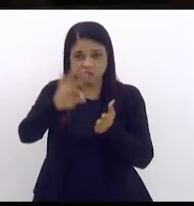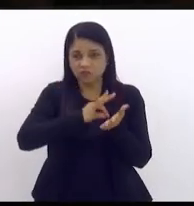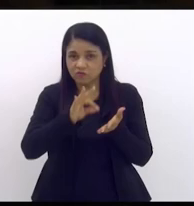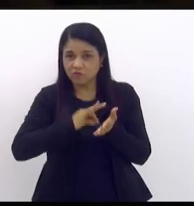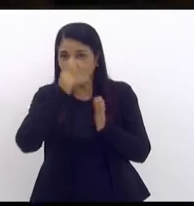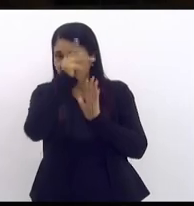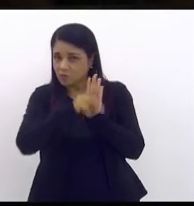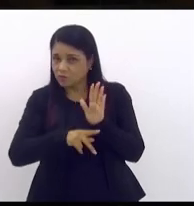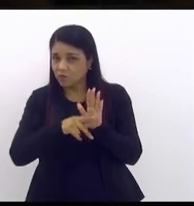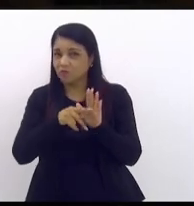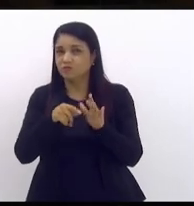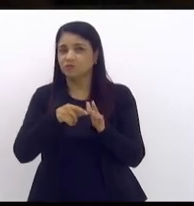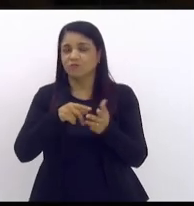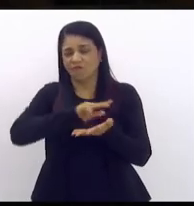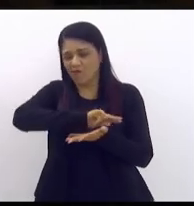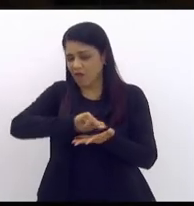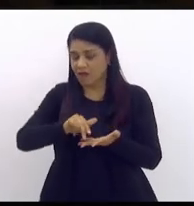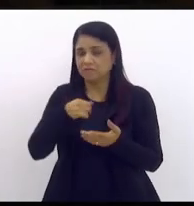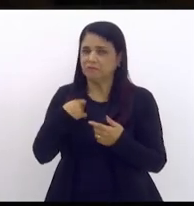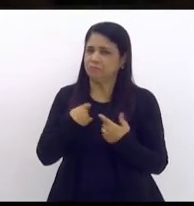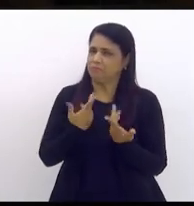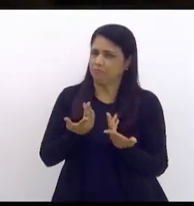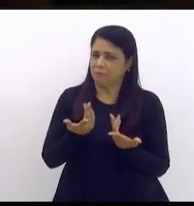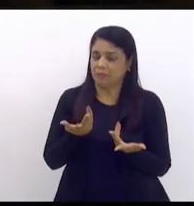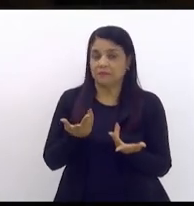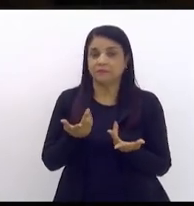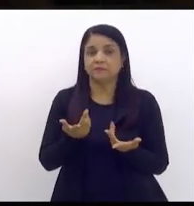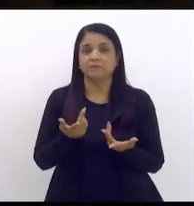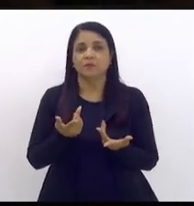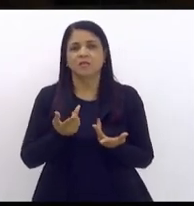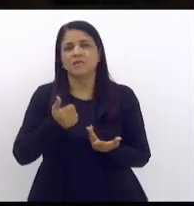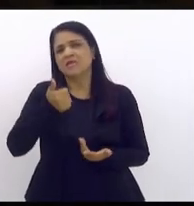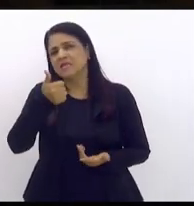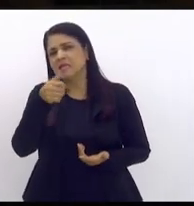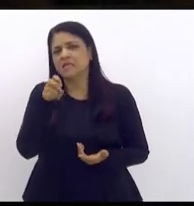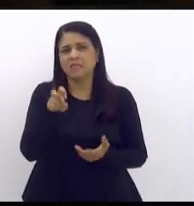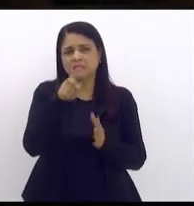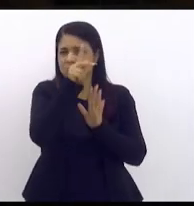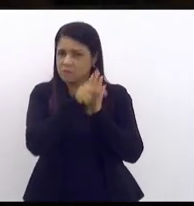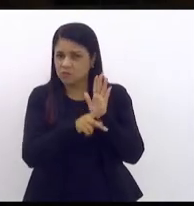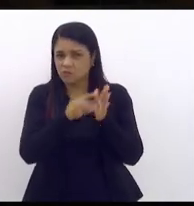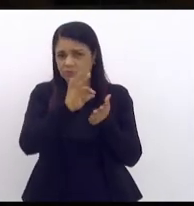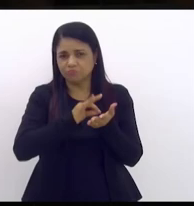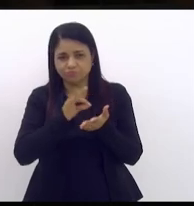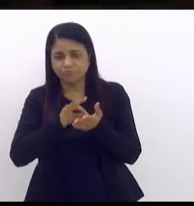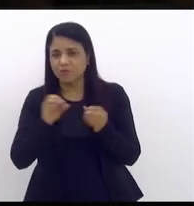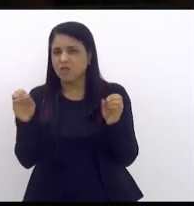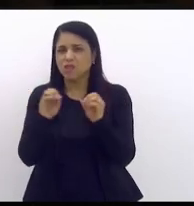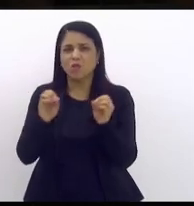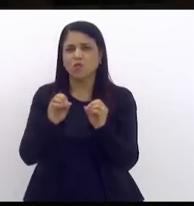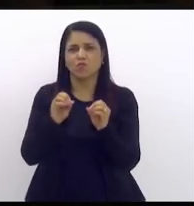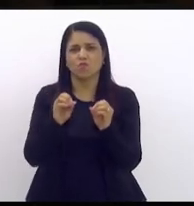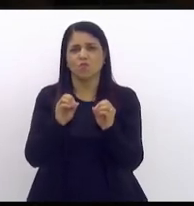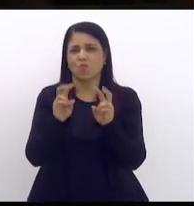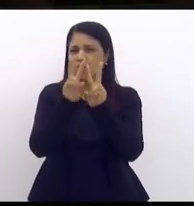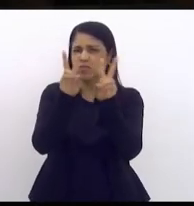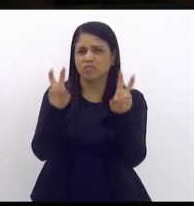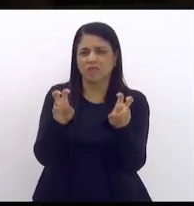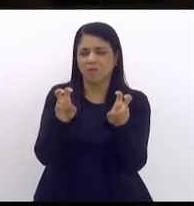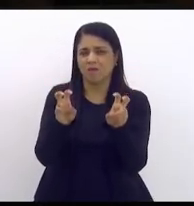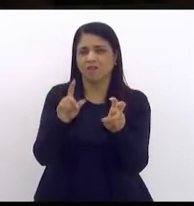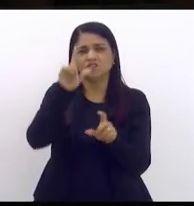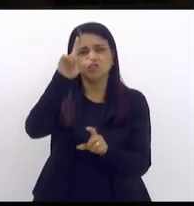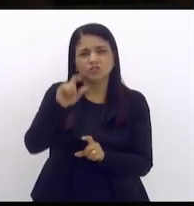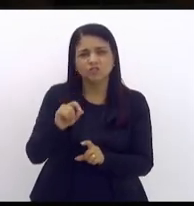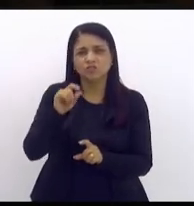um monte não, porque está longe de ser o que a gente precisa, mas em torno de 15 projetos, e nenhum falava de redução de risco, nenhum